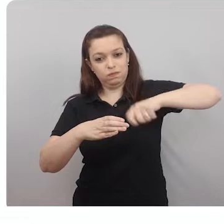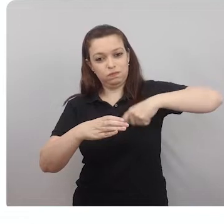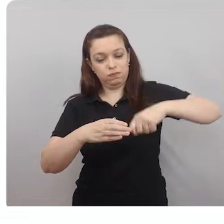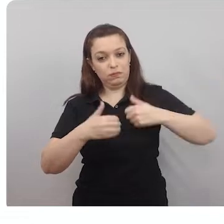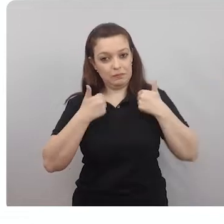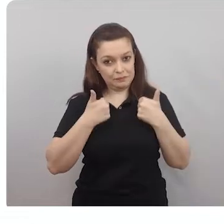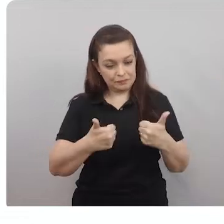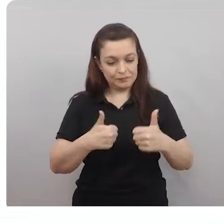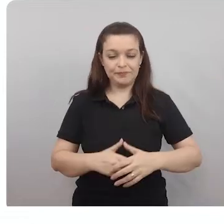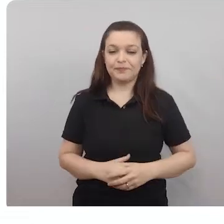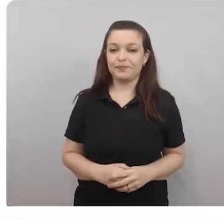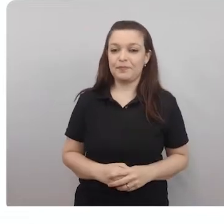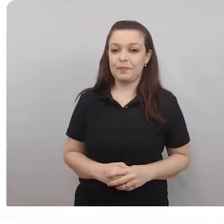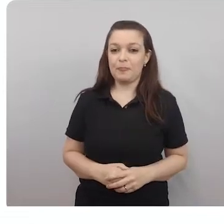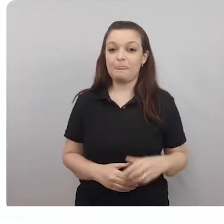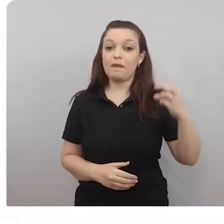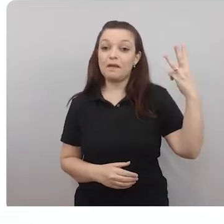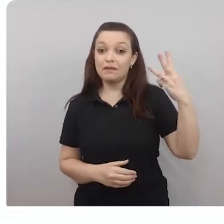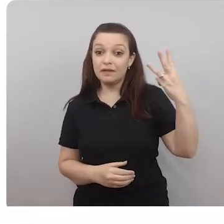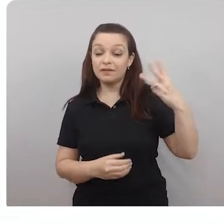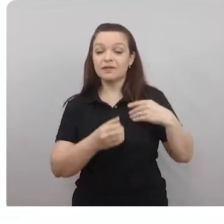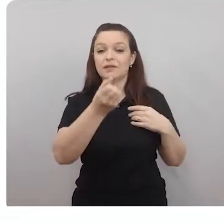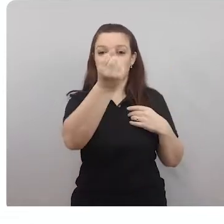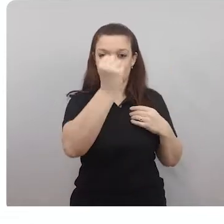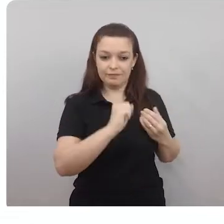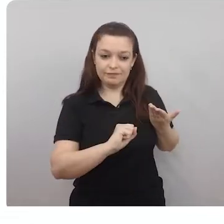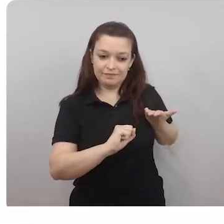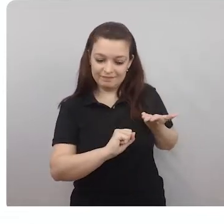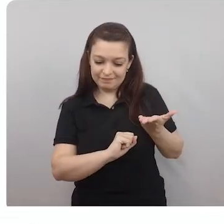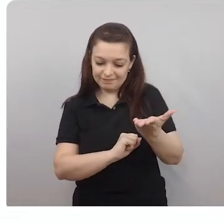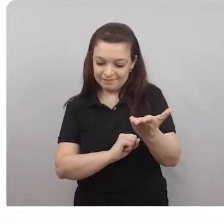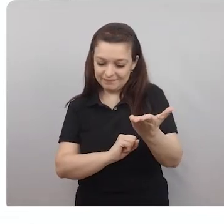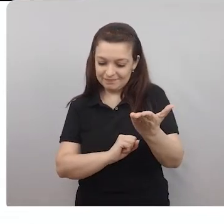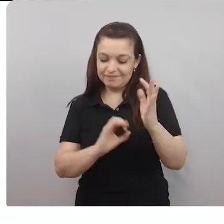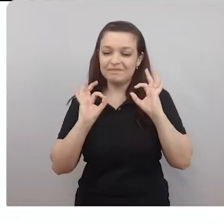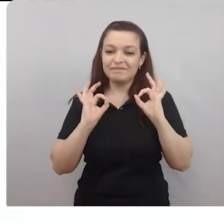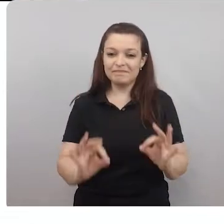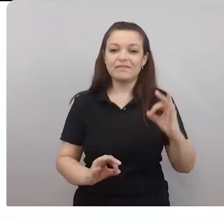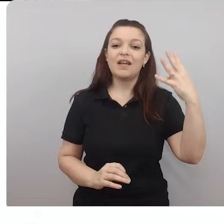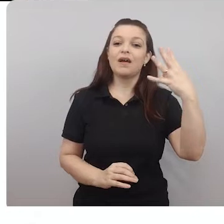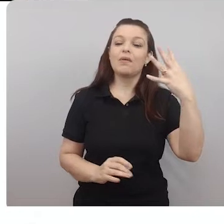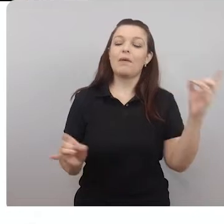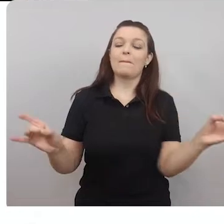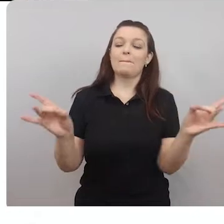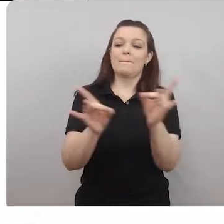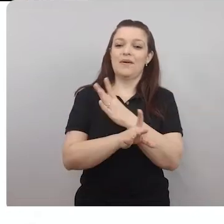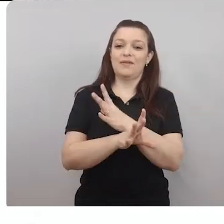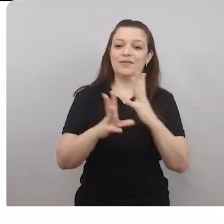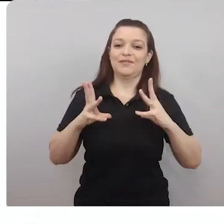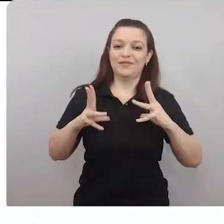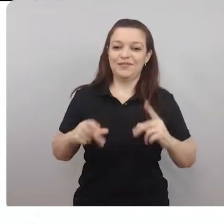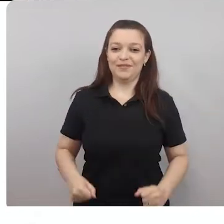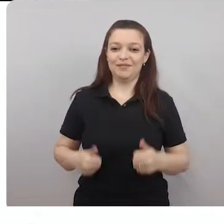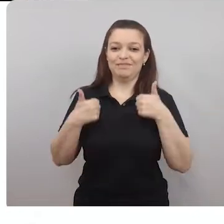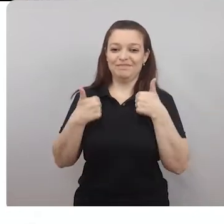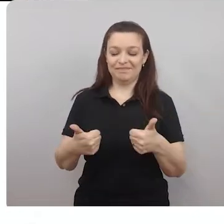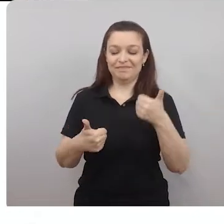os ingredientes. Colocamos no forno. Opa, o bolo